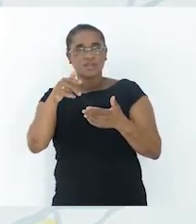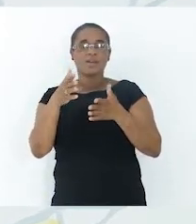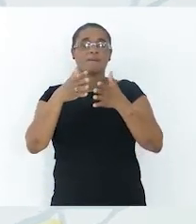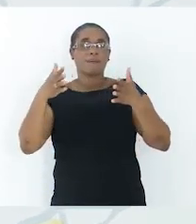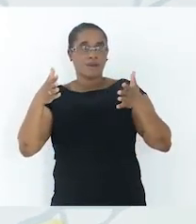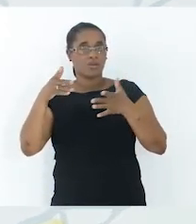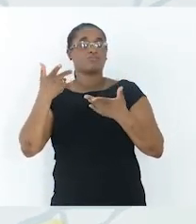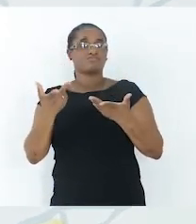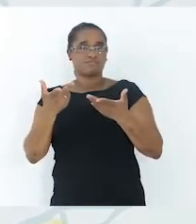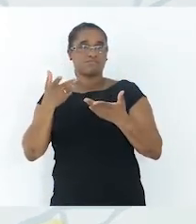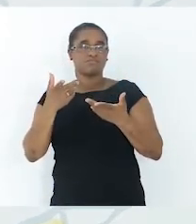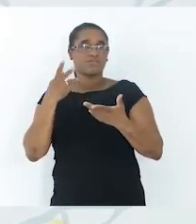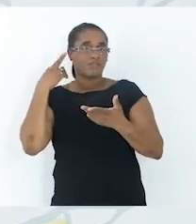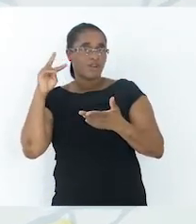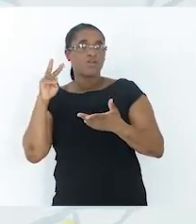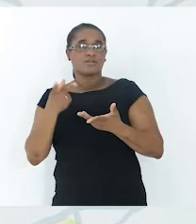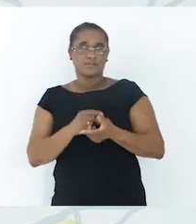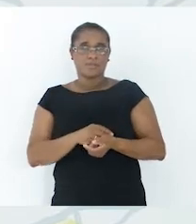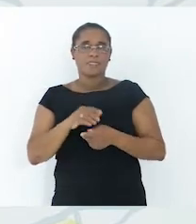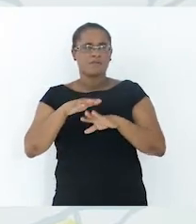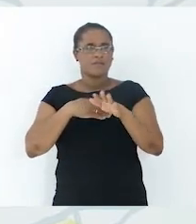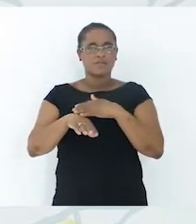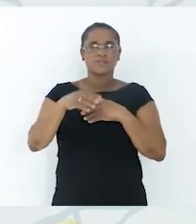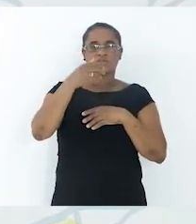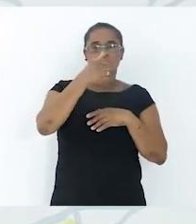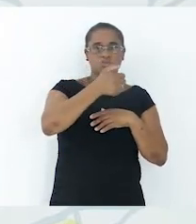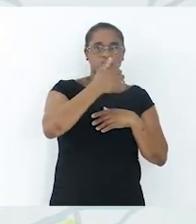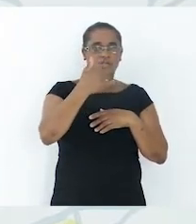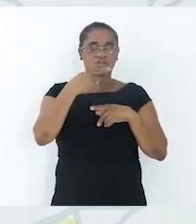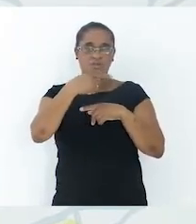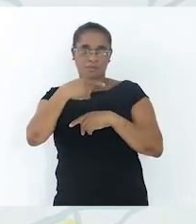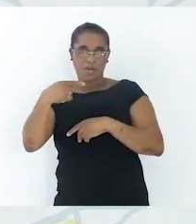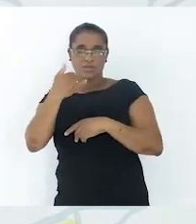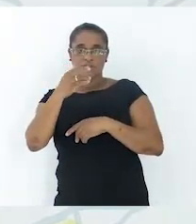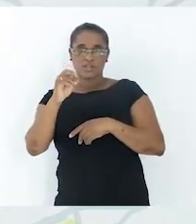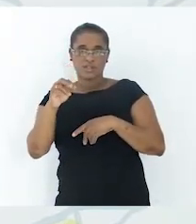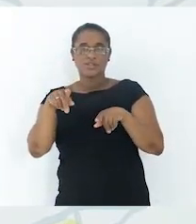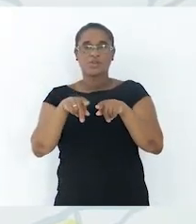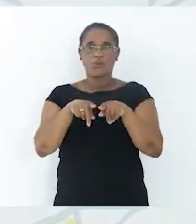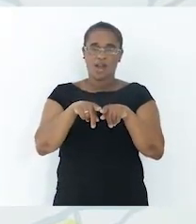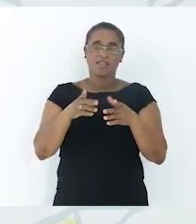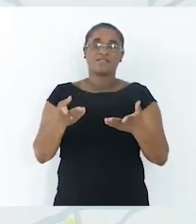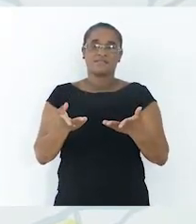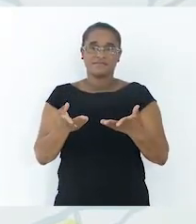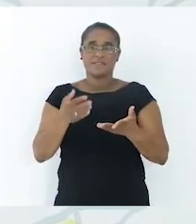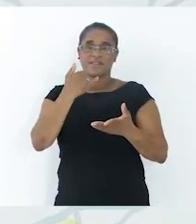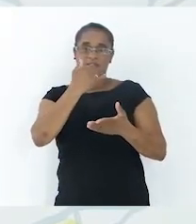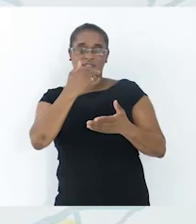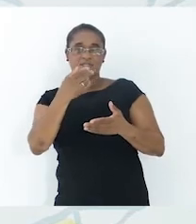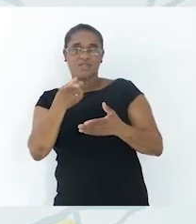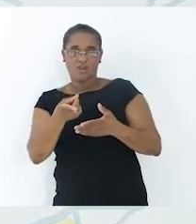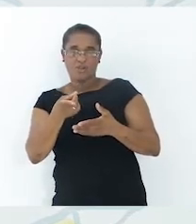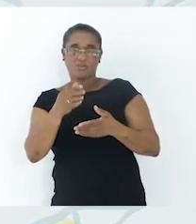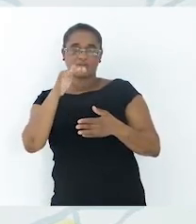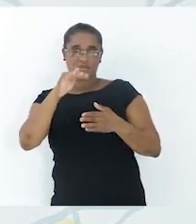maior valor absoluto. Então vamos fazer 52 menos 23 dá igual a